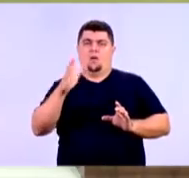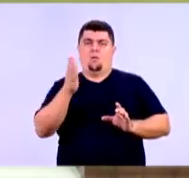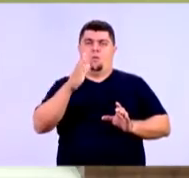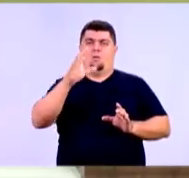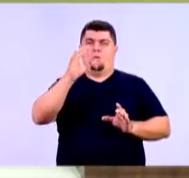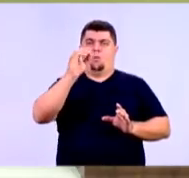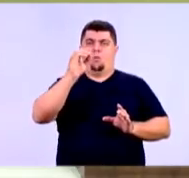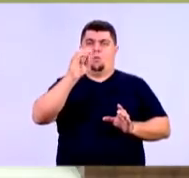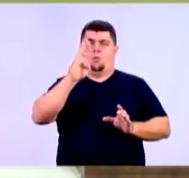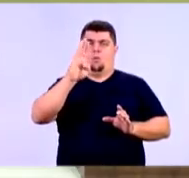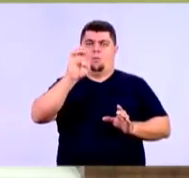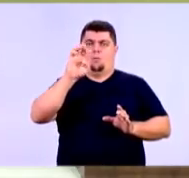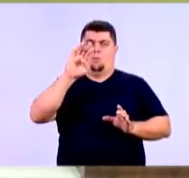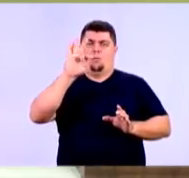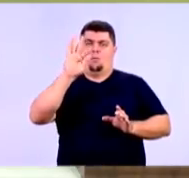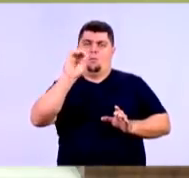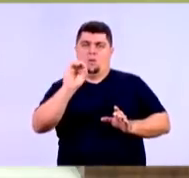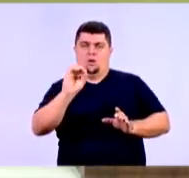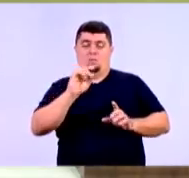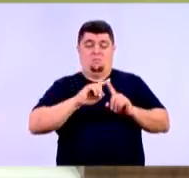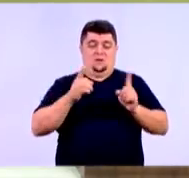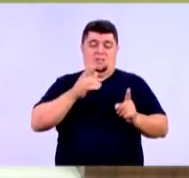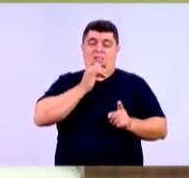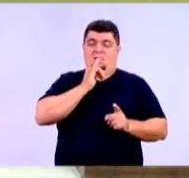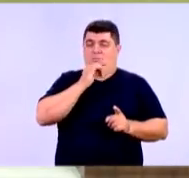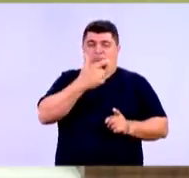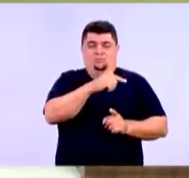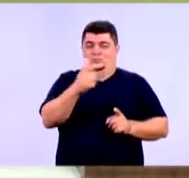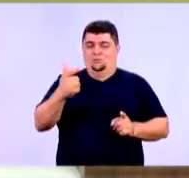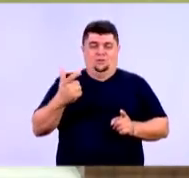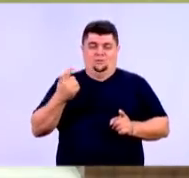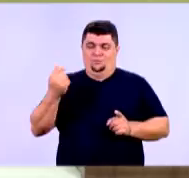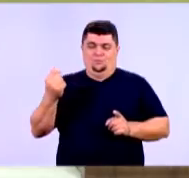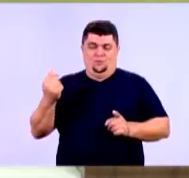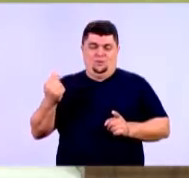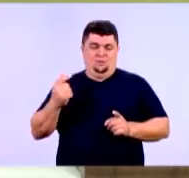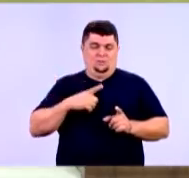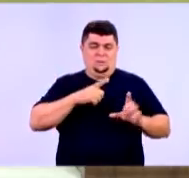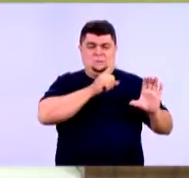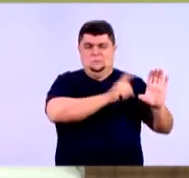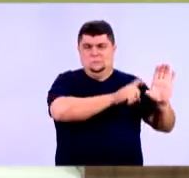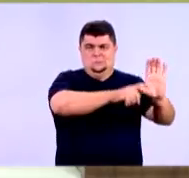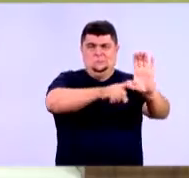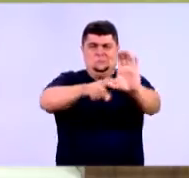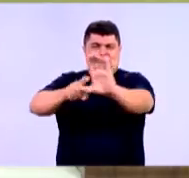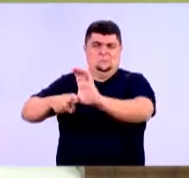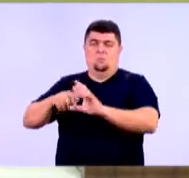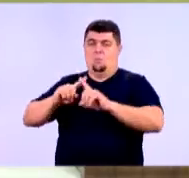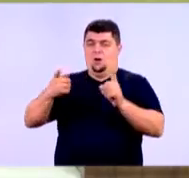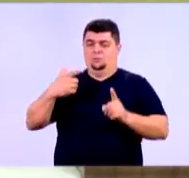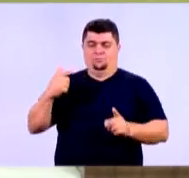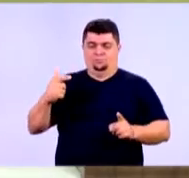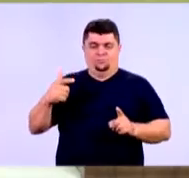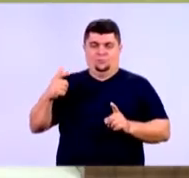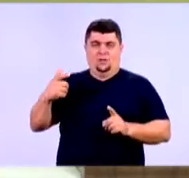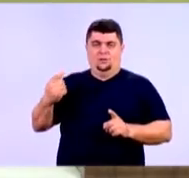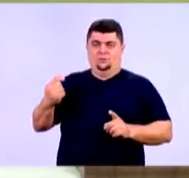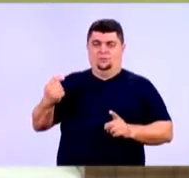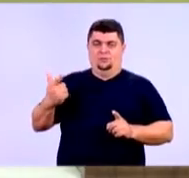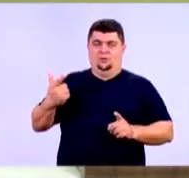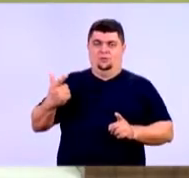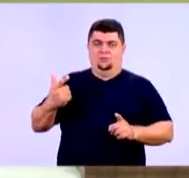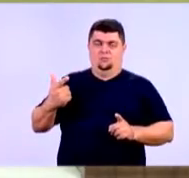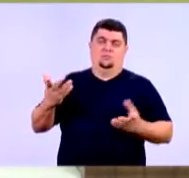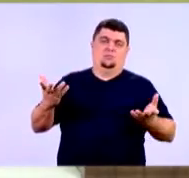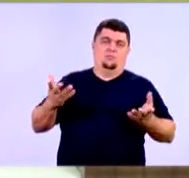não tenha hoje o dinheiro suficiente para pagar todas as suas dívidas, apesar de elas estarem financiadas, né? Não precisa ser pago à vista,